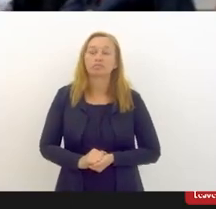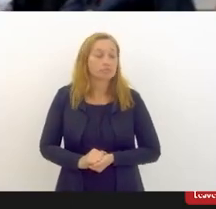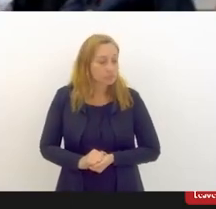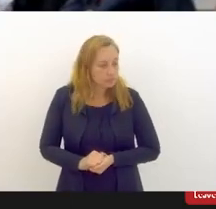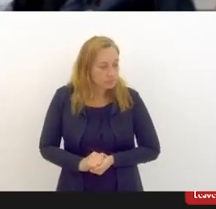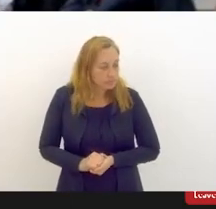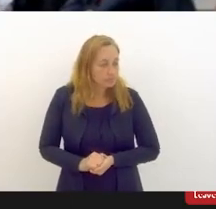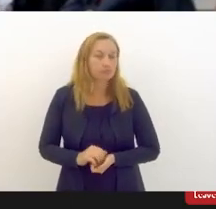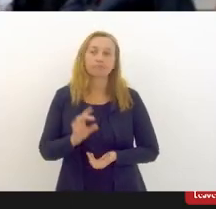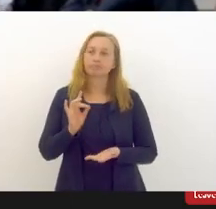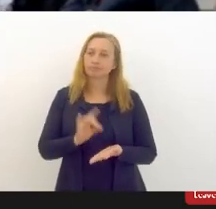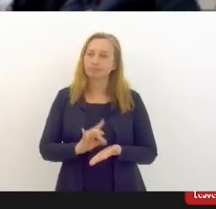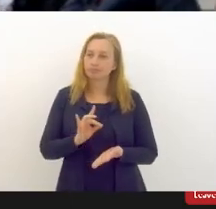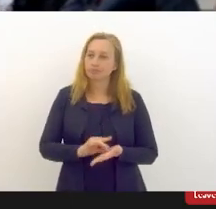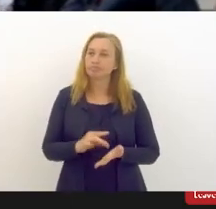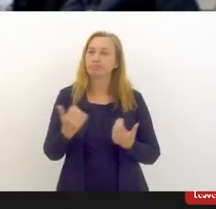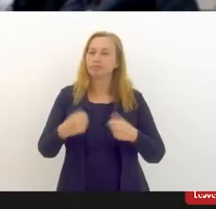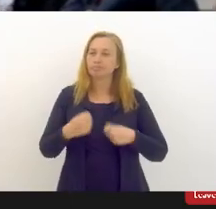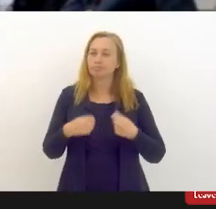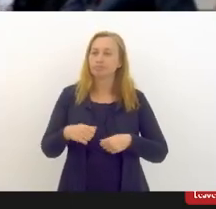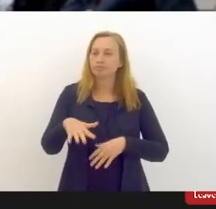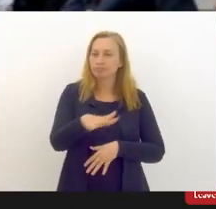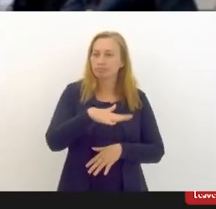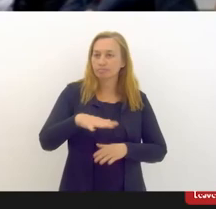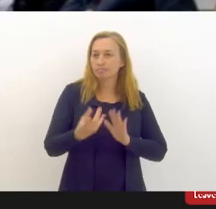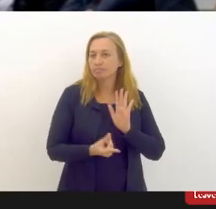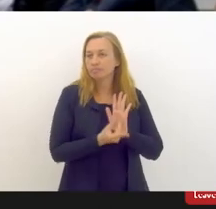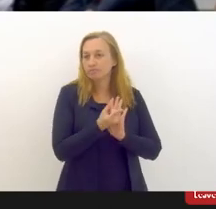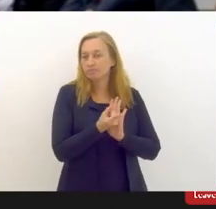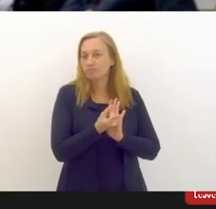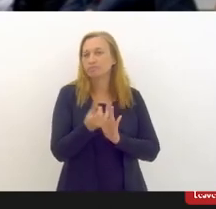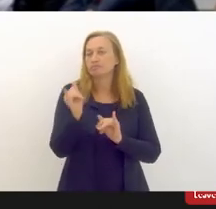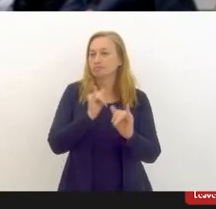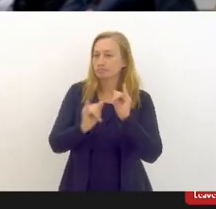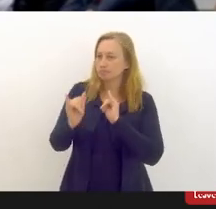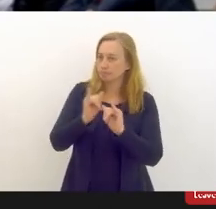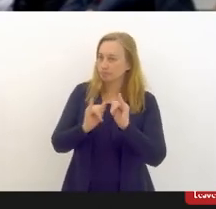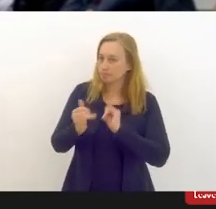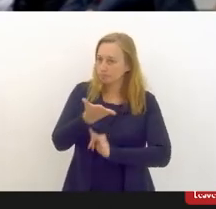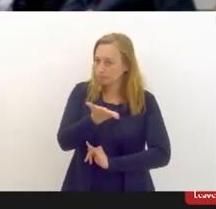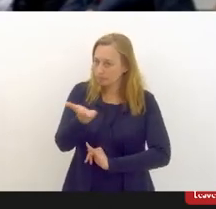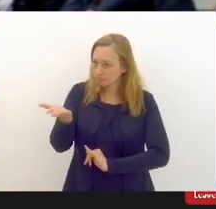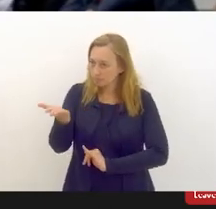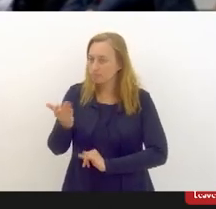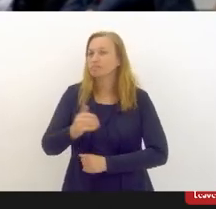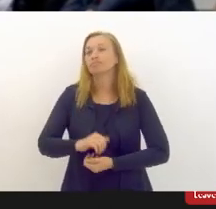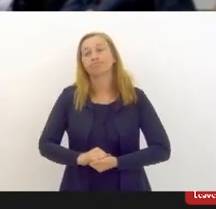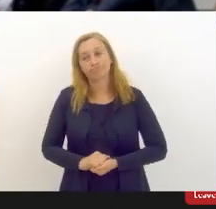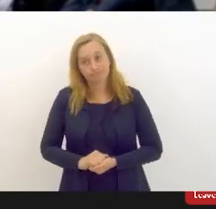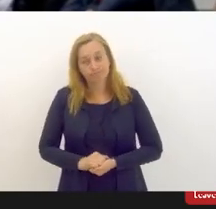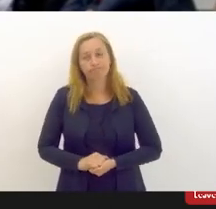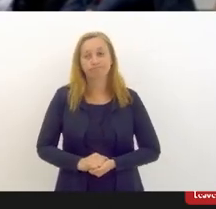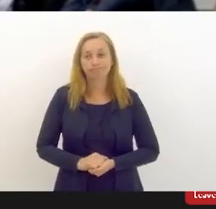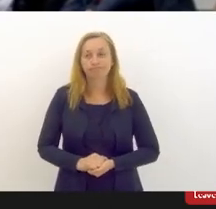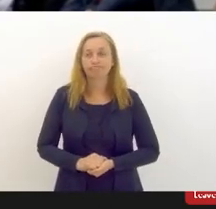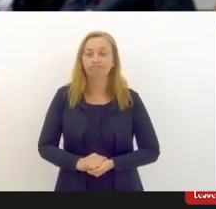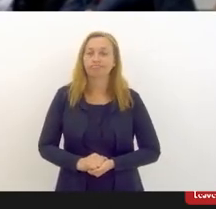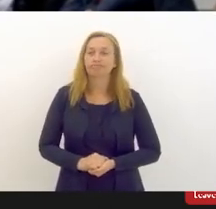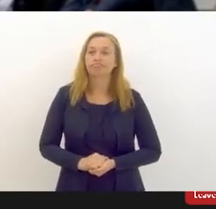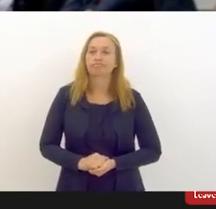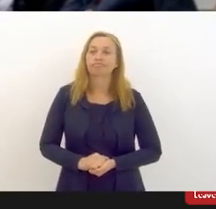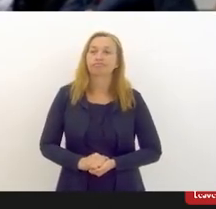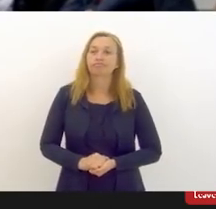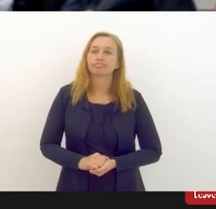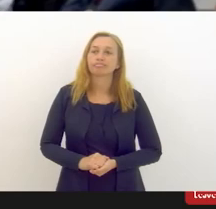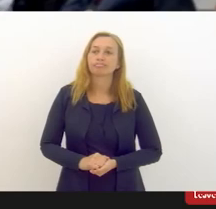Aqui, na verdade, deveria ter alguém da área orçamentária para prestar essa informação de forma mais assertiva, deputado.